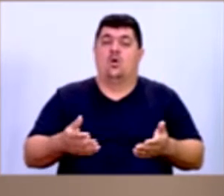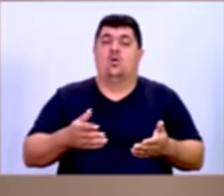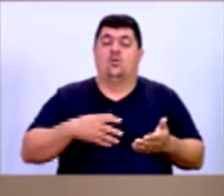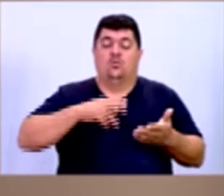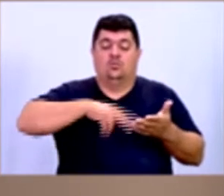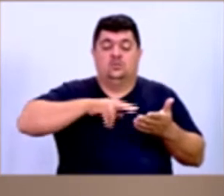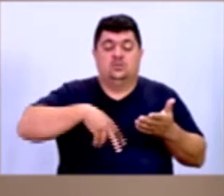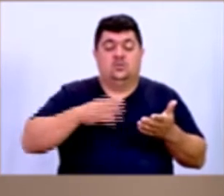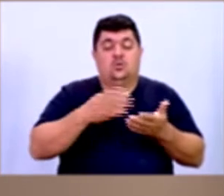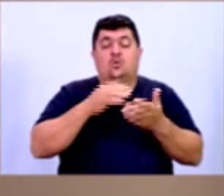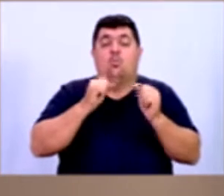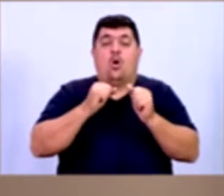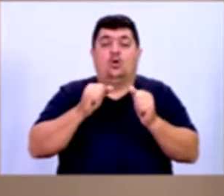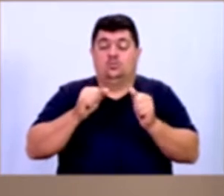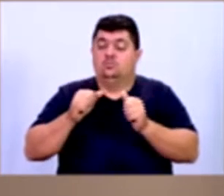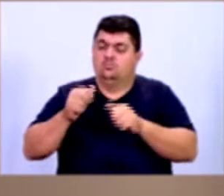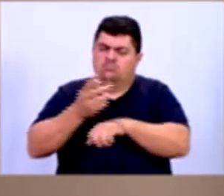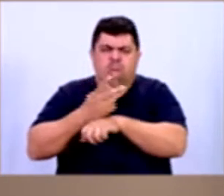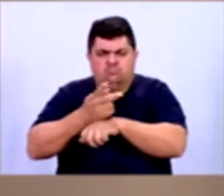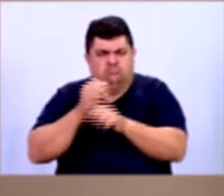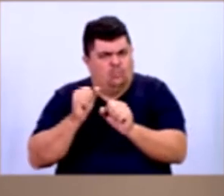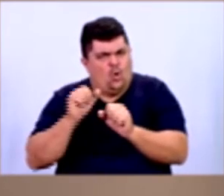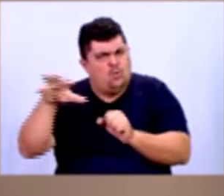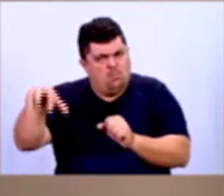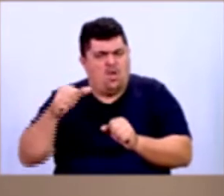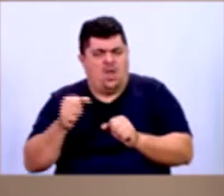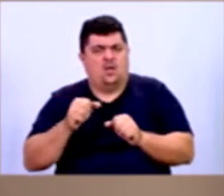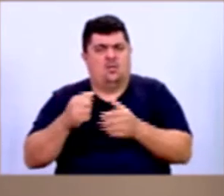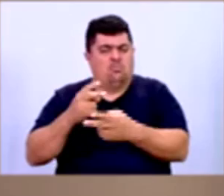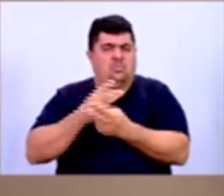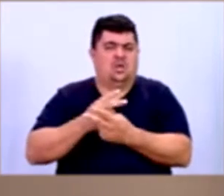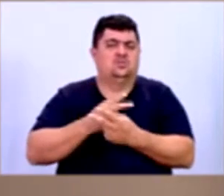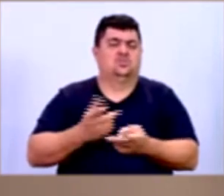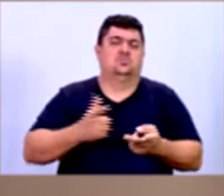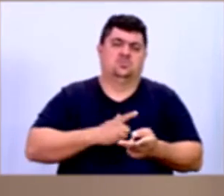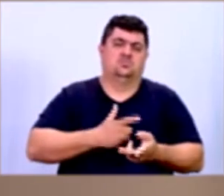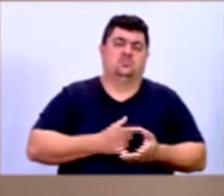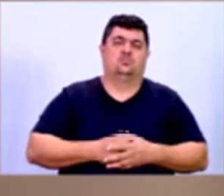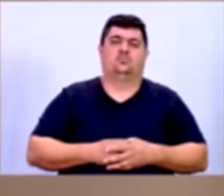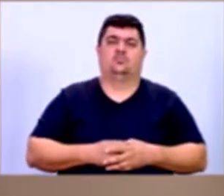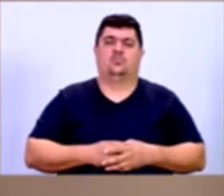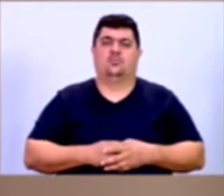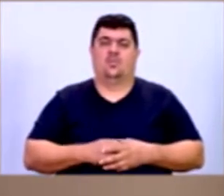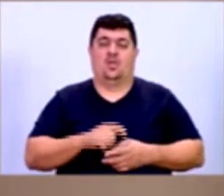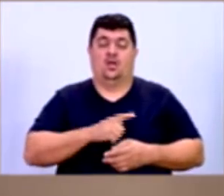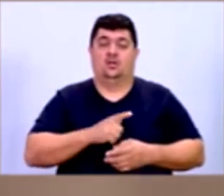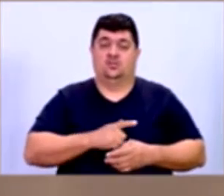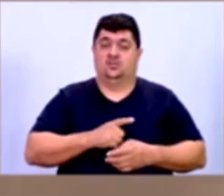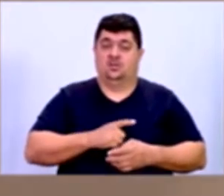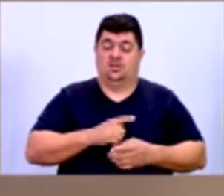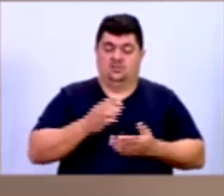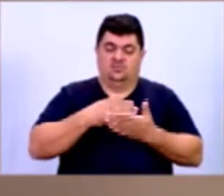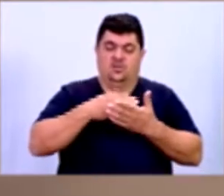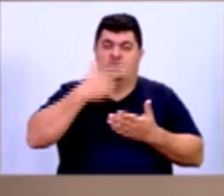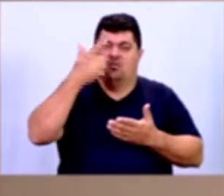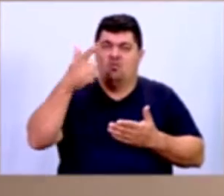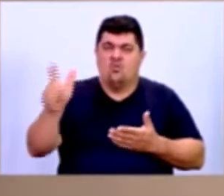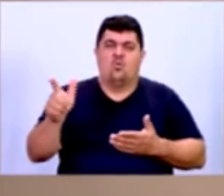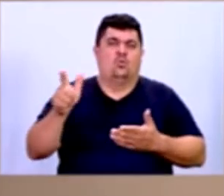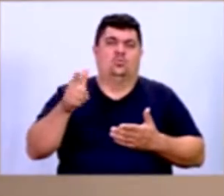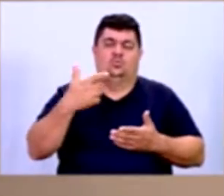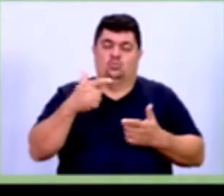para agregar aquela leitura que vem complementar o material do livro didático. Existem também os livros não literários, os materiais